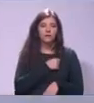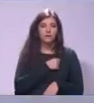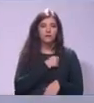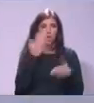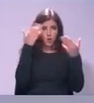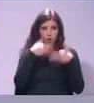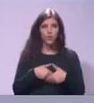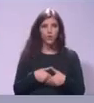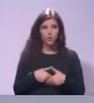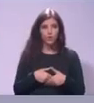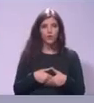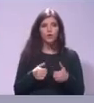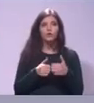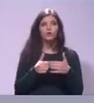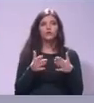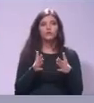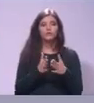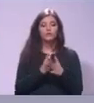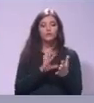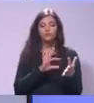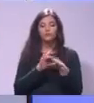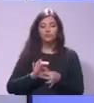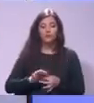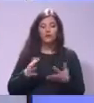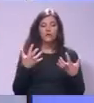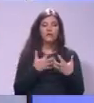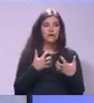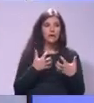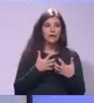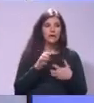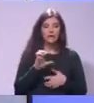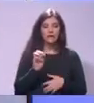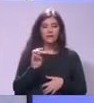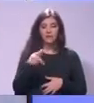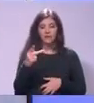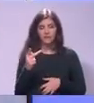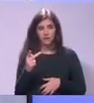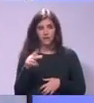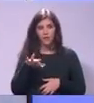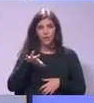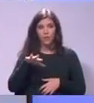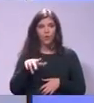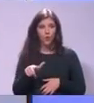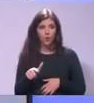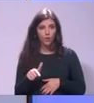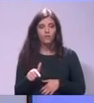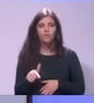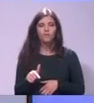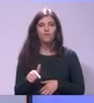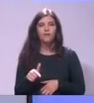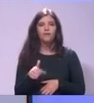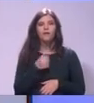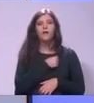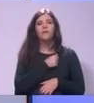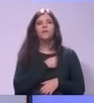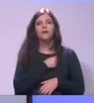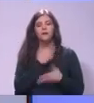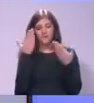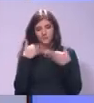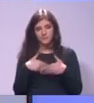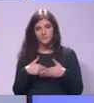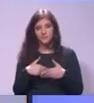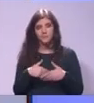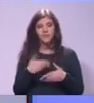tudo sincronizado na guerra sempre te ver com o assalto a um motel na